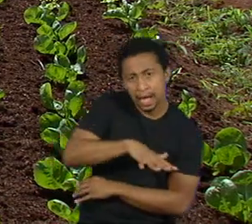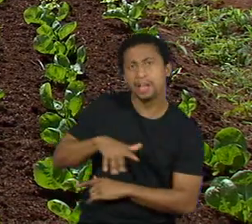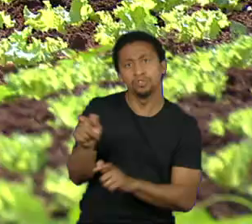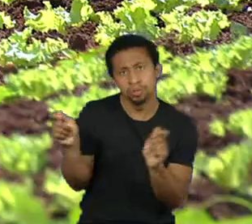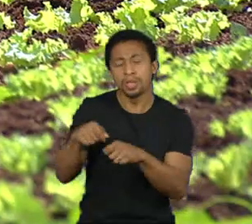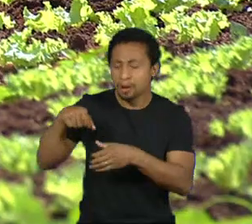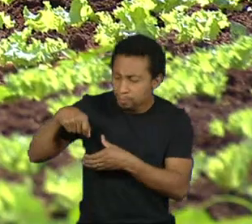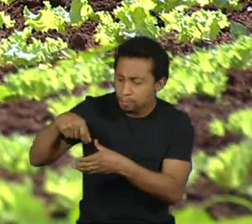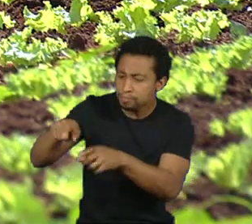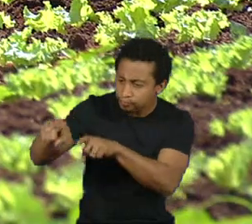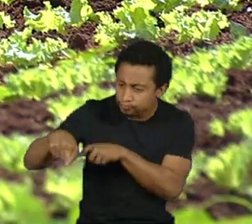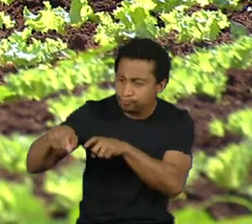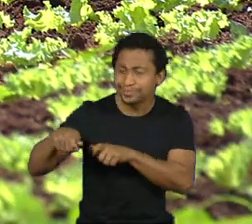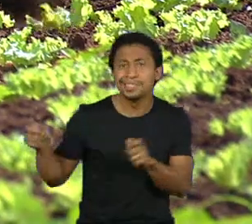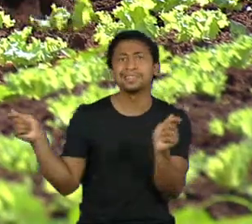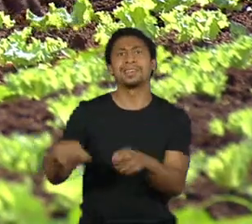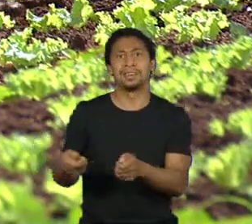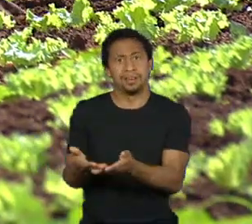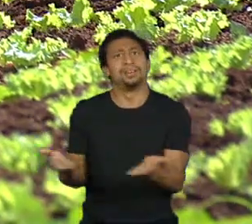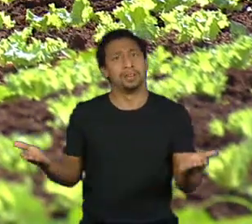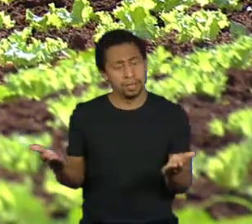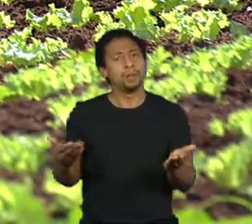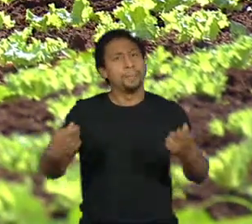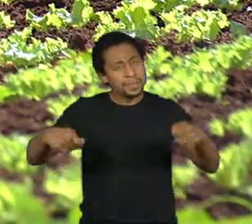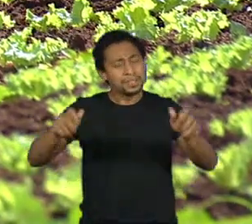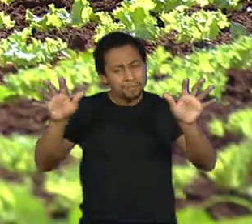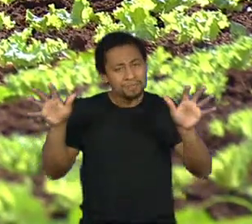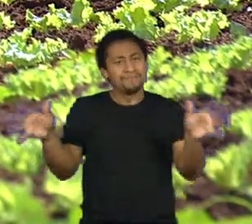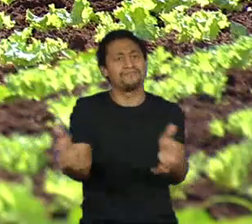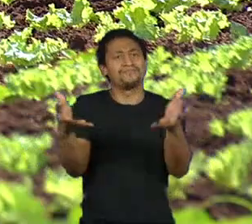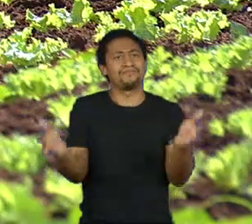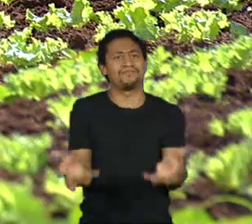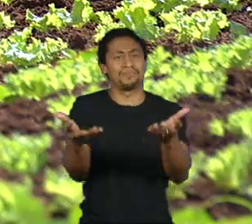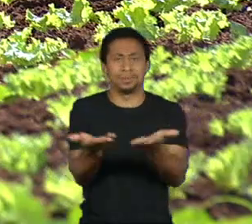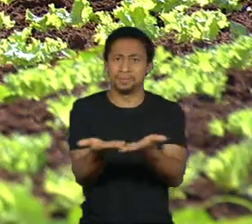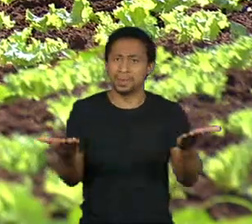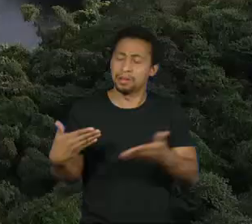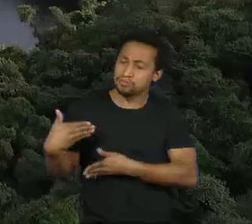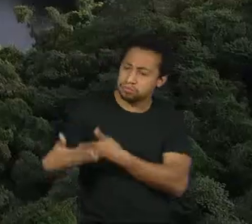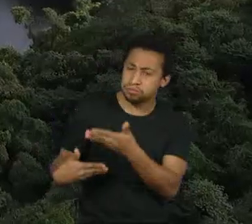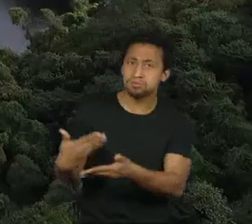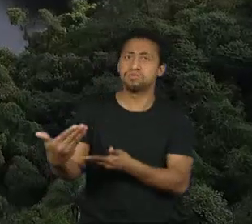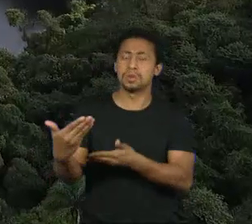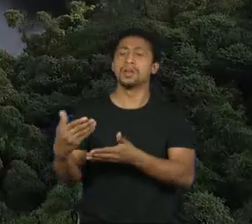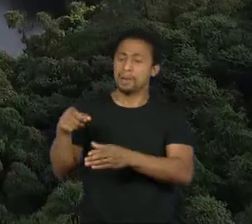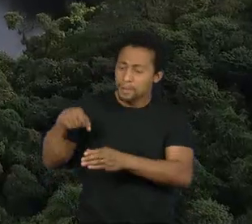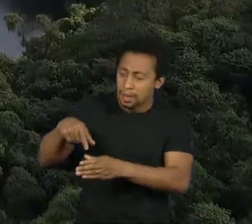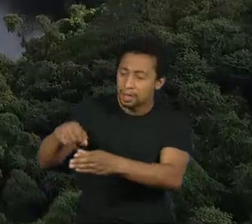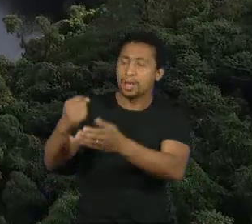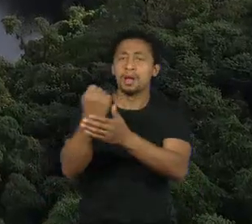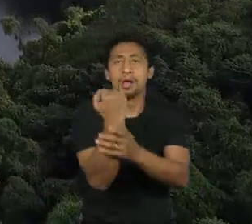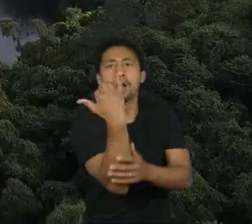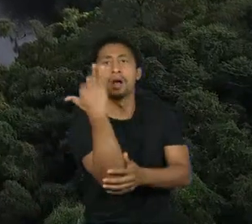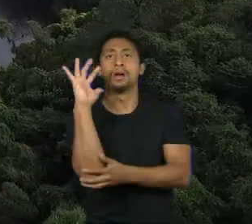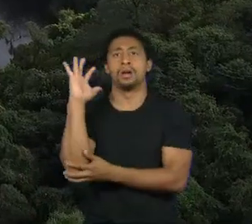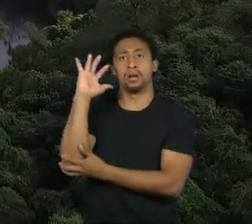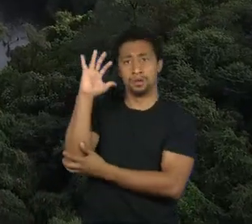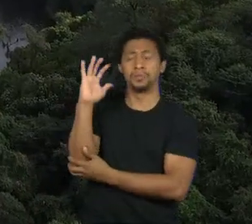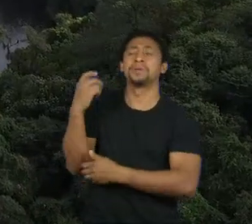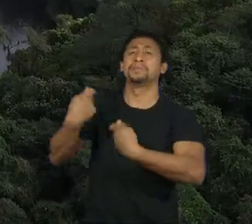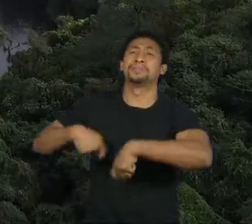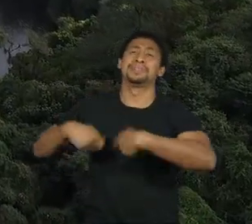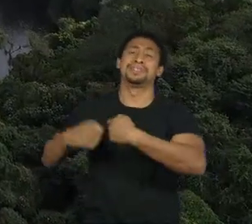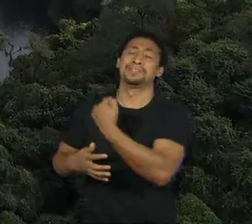para a agricultura para que ela seja regenerativa e nós precisamos plantar árvores, nós precisamos restaurar